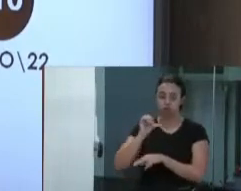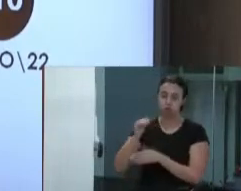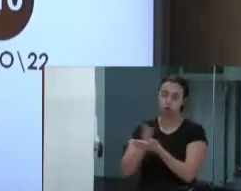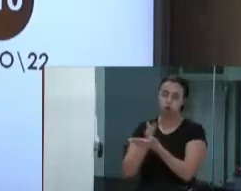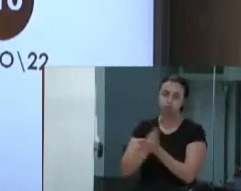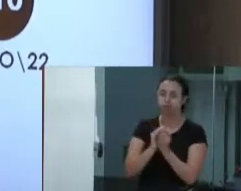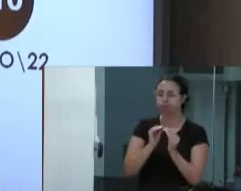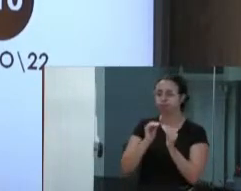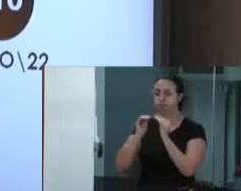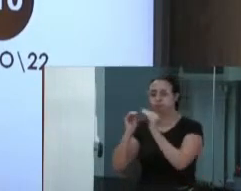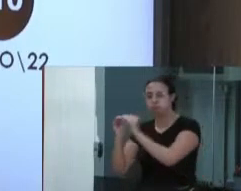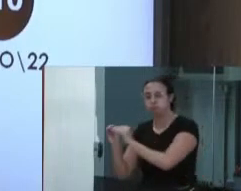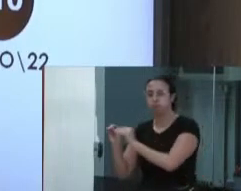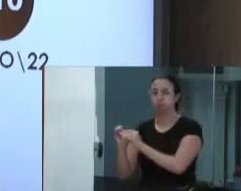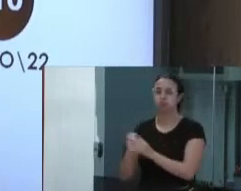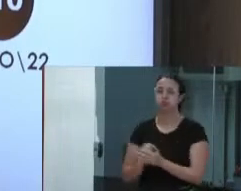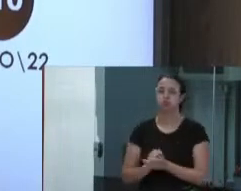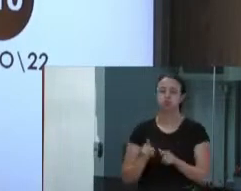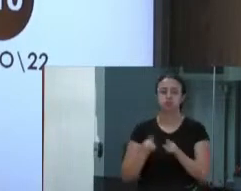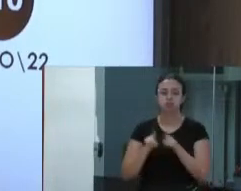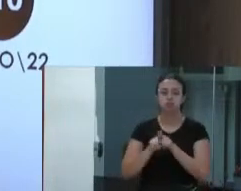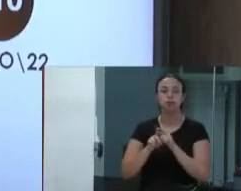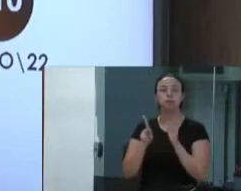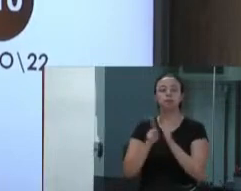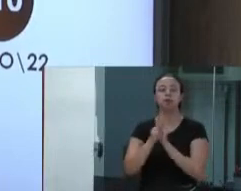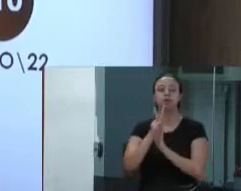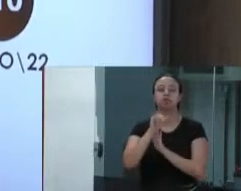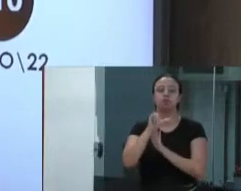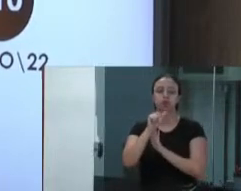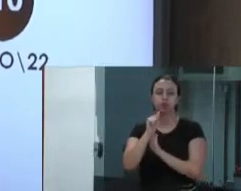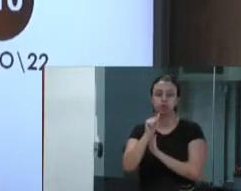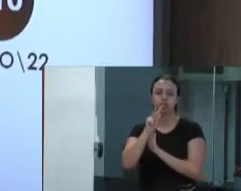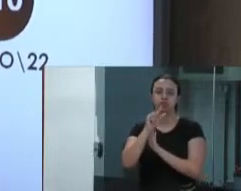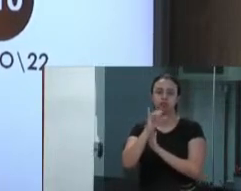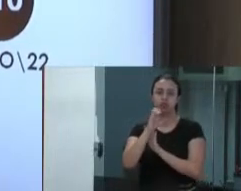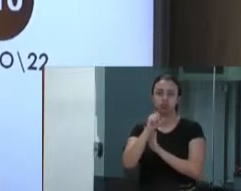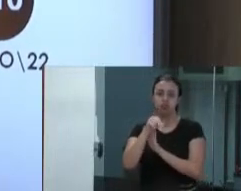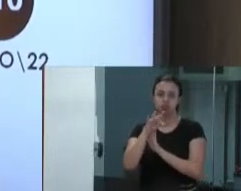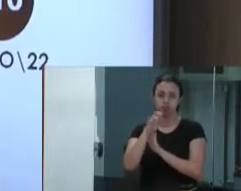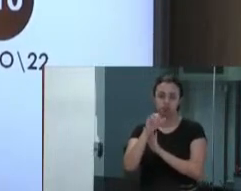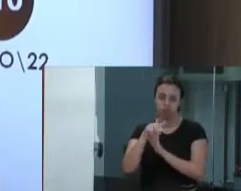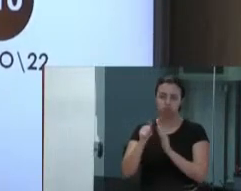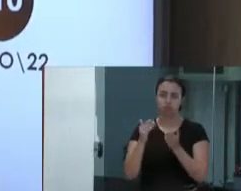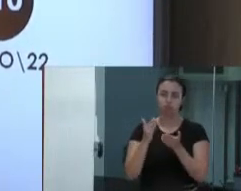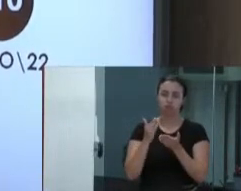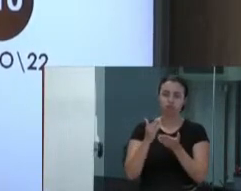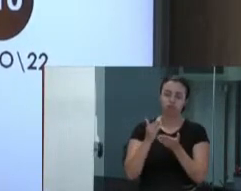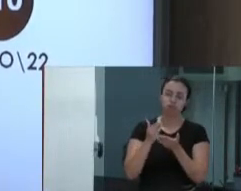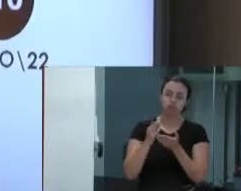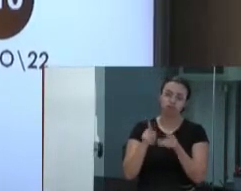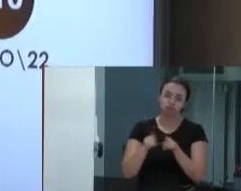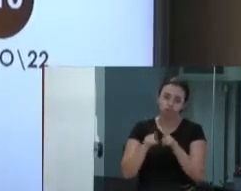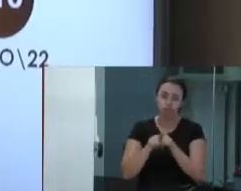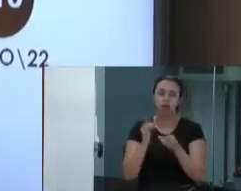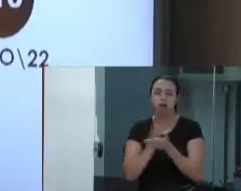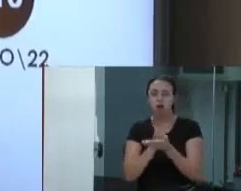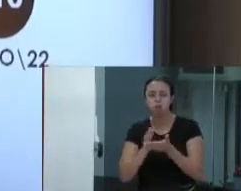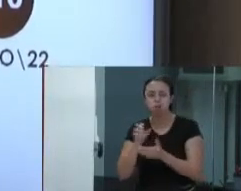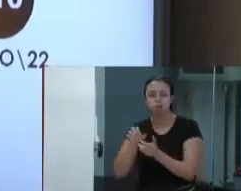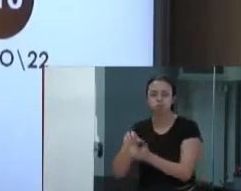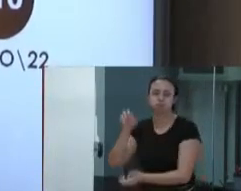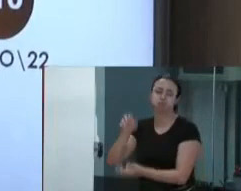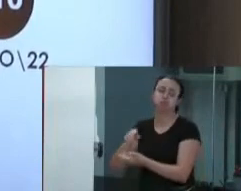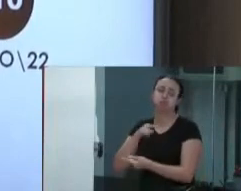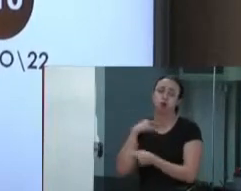transferências nessa transição da Vila Vicentina, né, para o lar dos idosos, houveram algumas transferências, perdemos alguns idosos por falecimento,